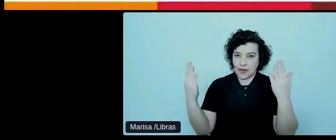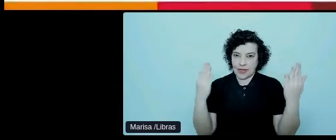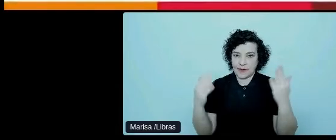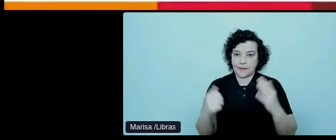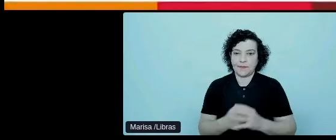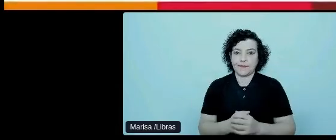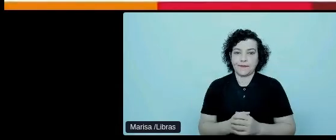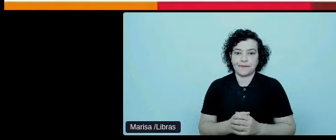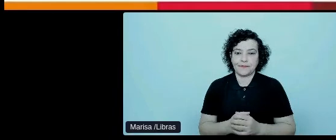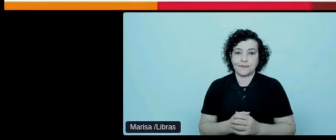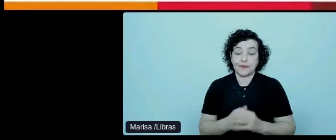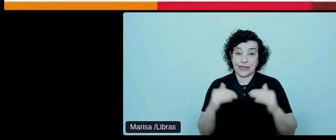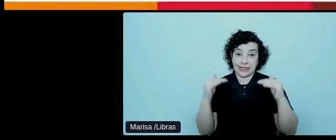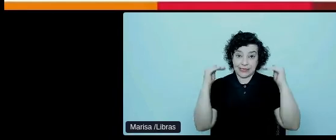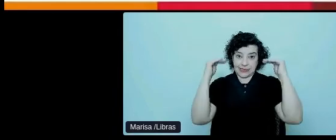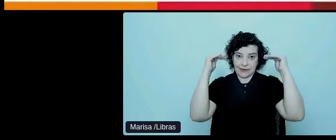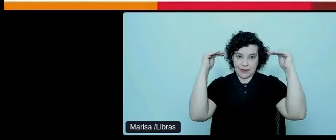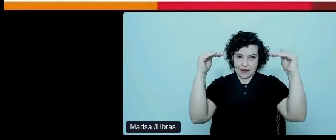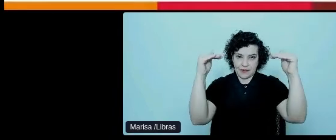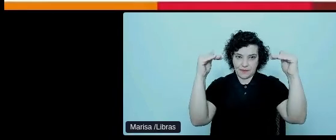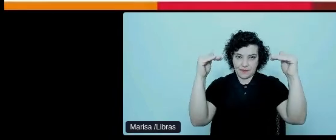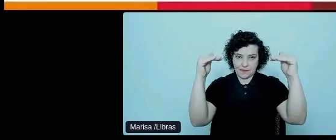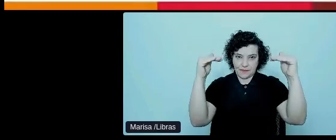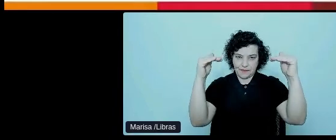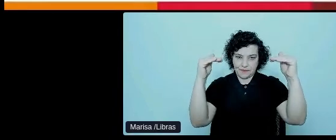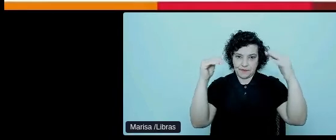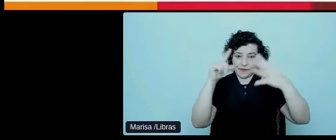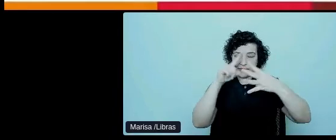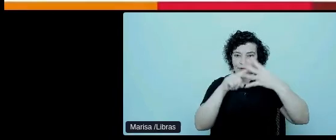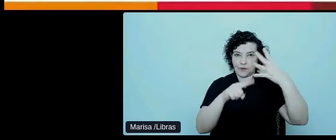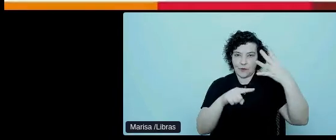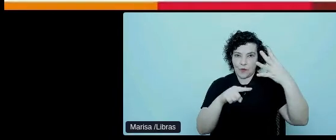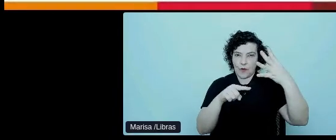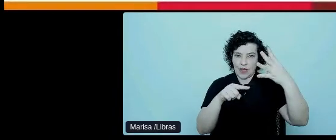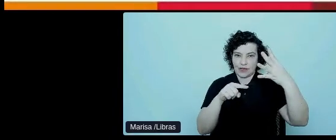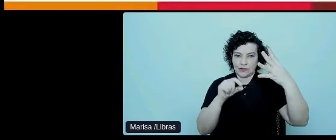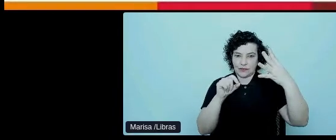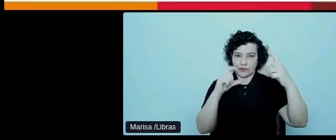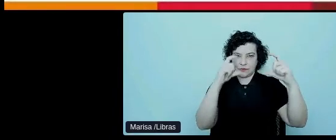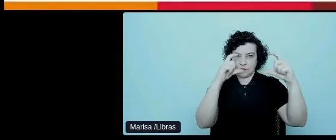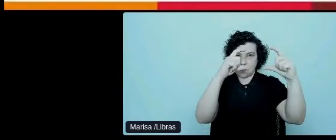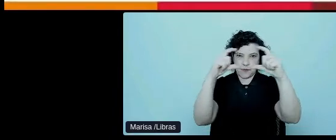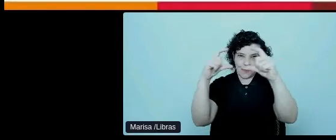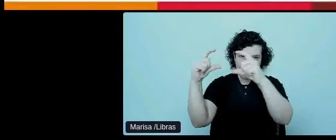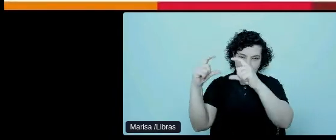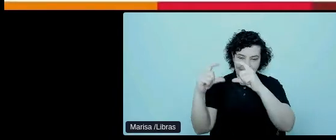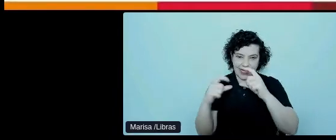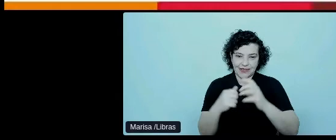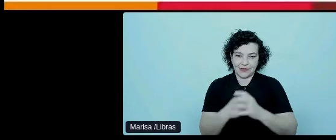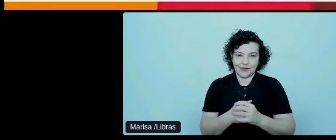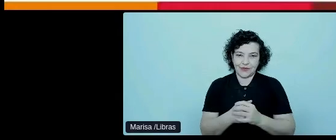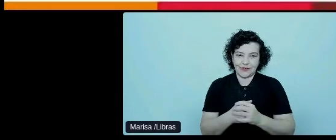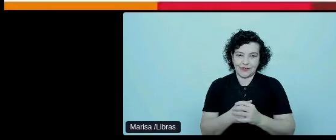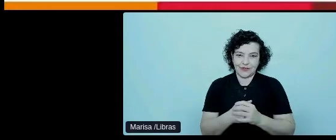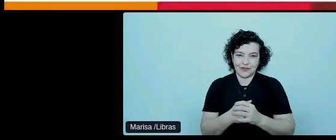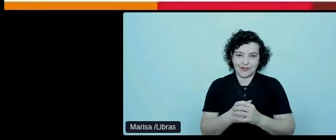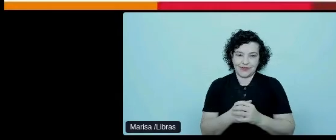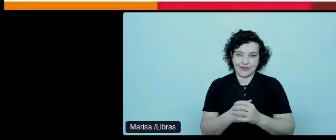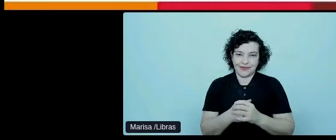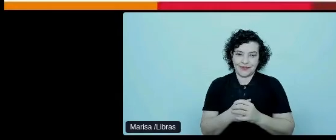tenho aqui em cima 4 post-it, eu não sei falar essa palavra,